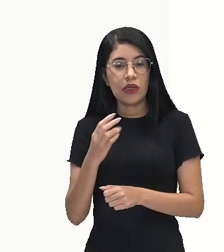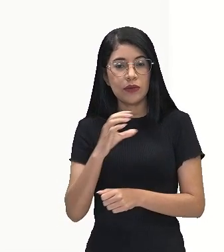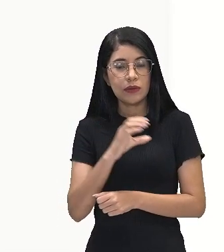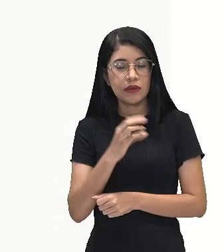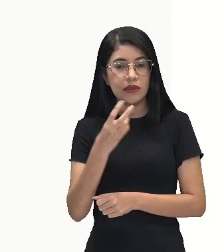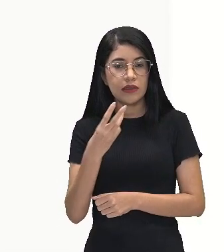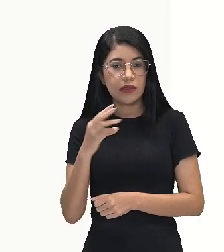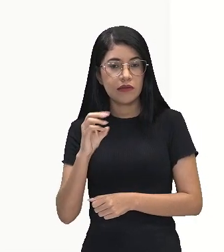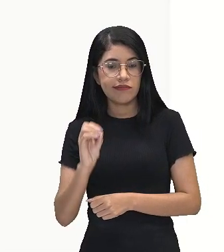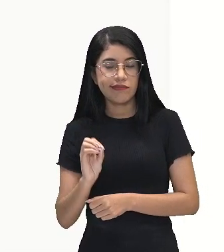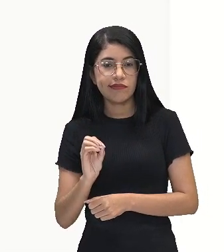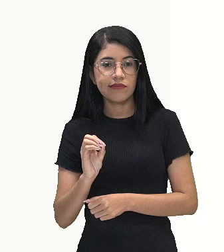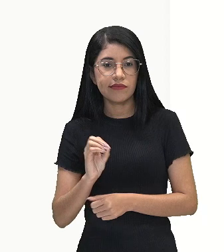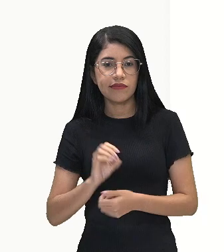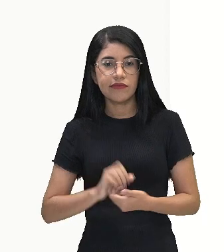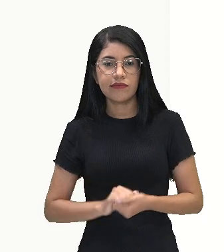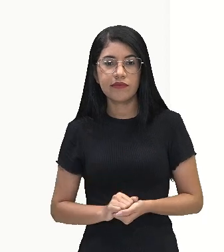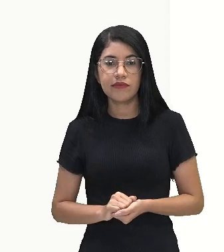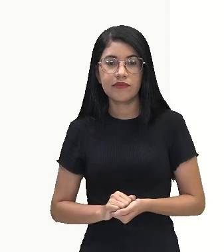colocar aqui